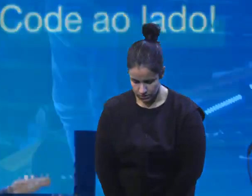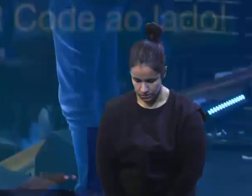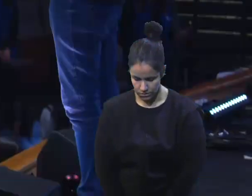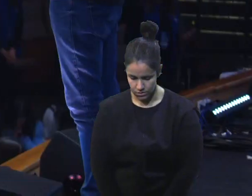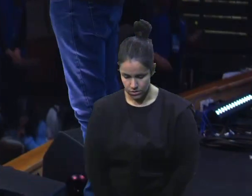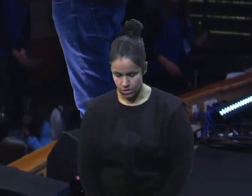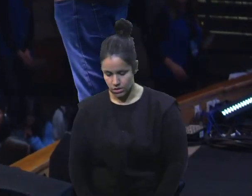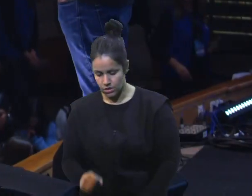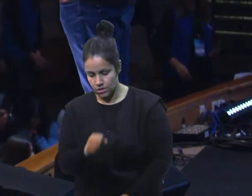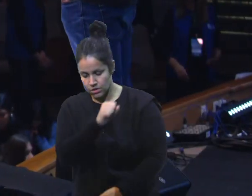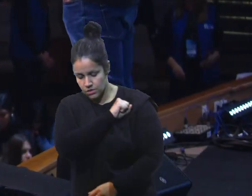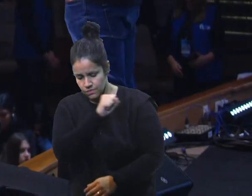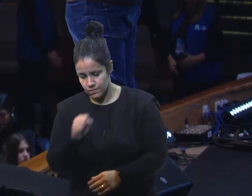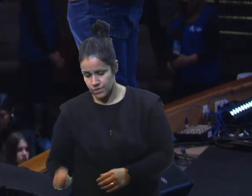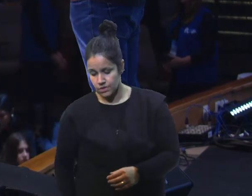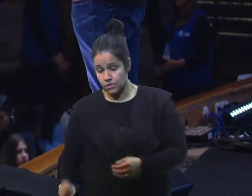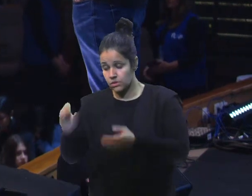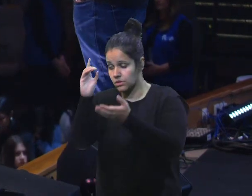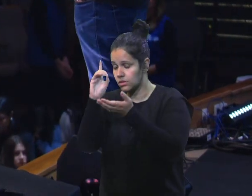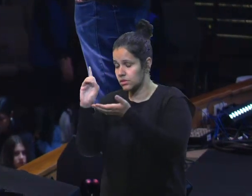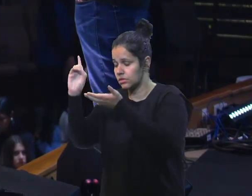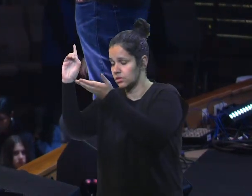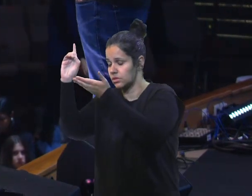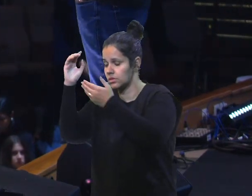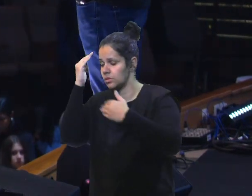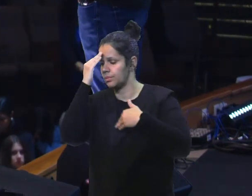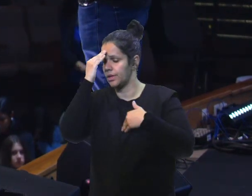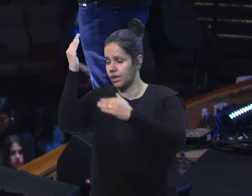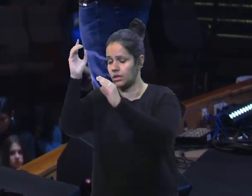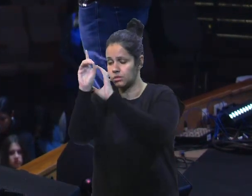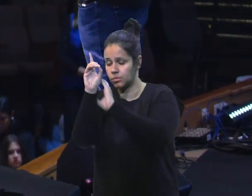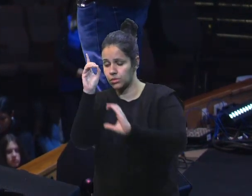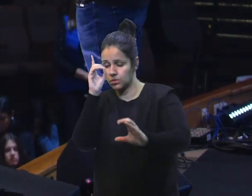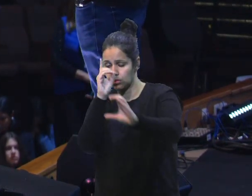Senhor Deus, obrigado, Pai, por esse tempo de culto na Tua presença.